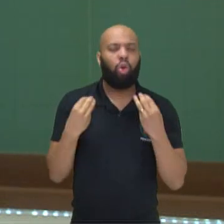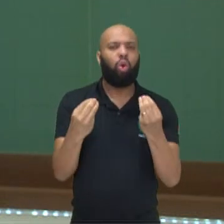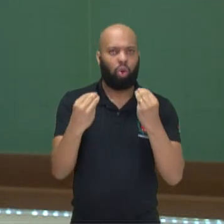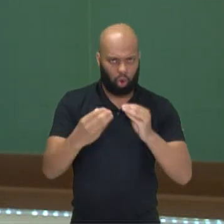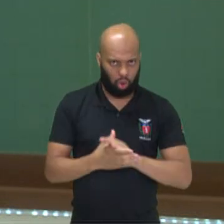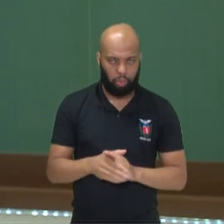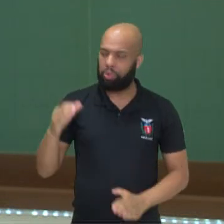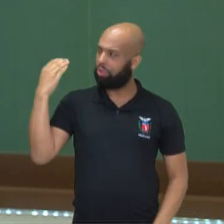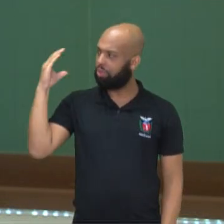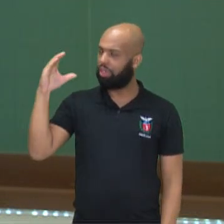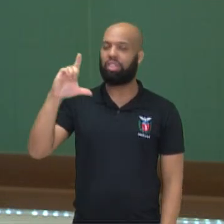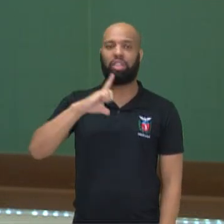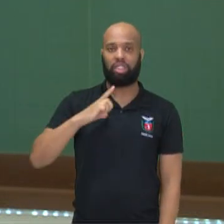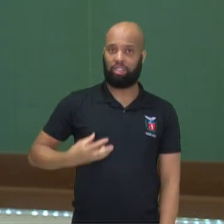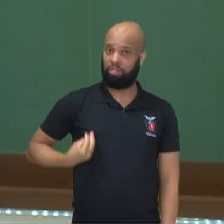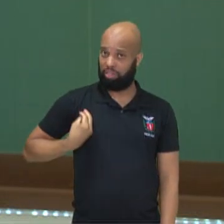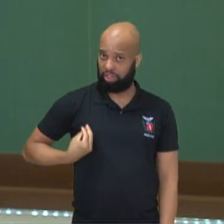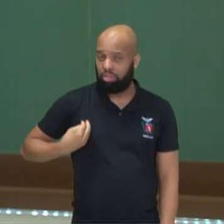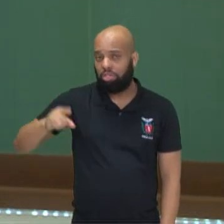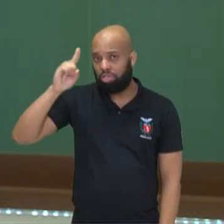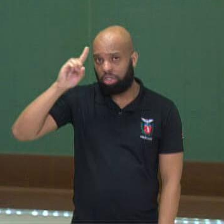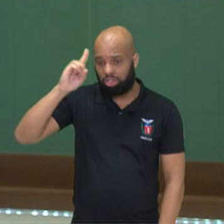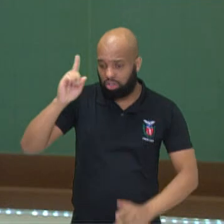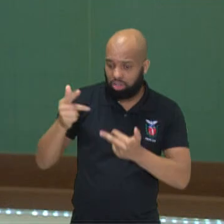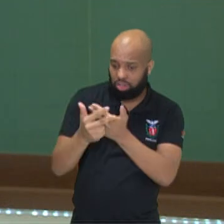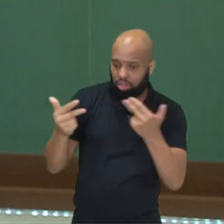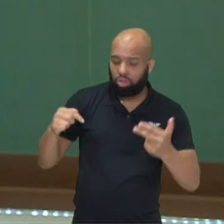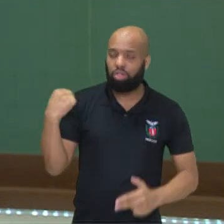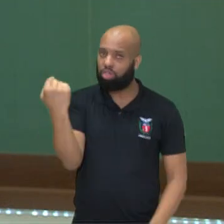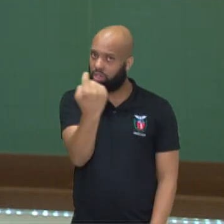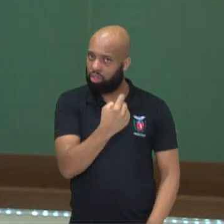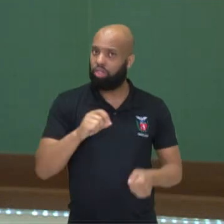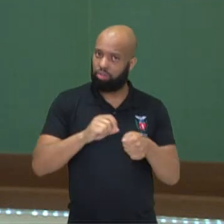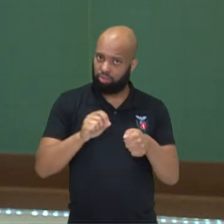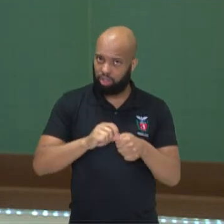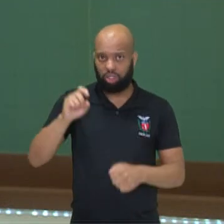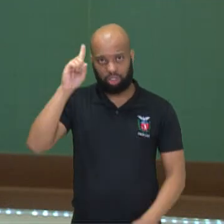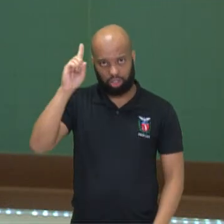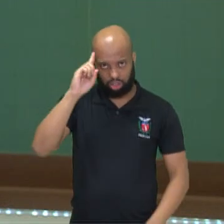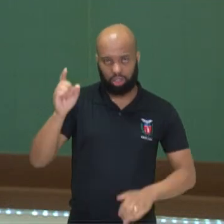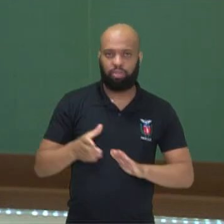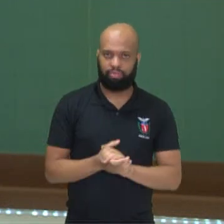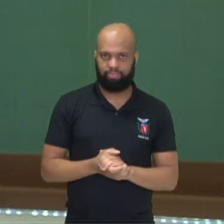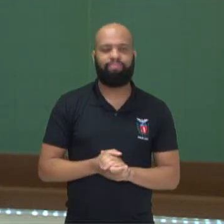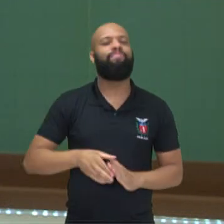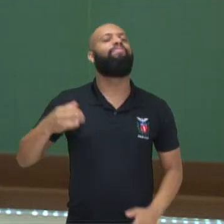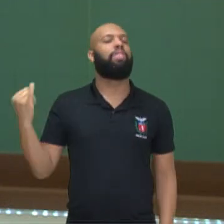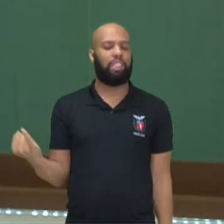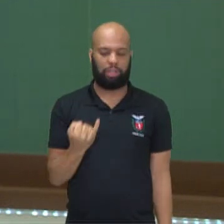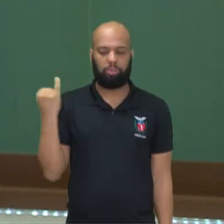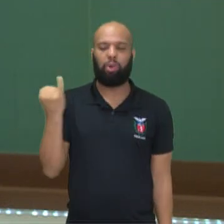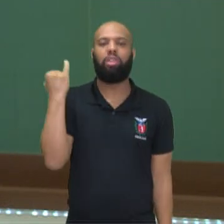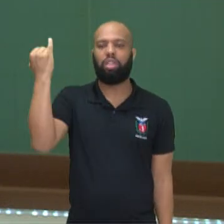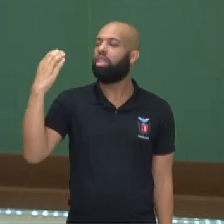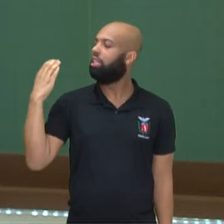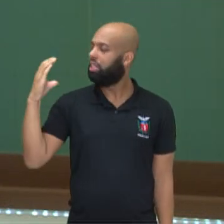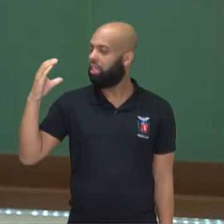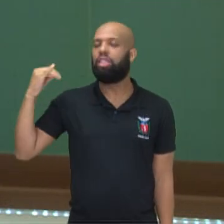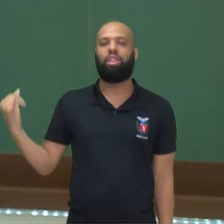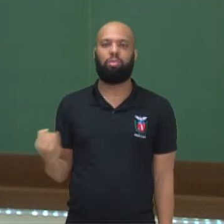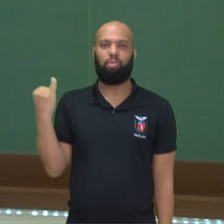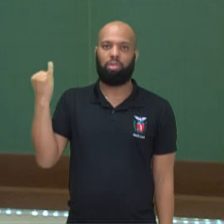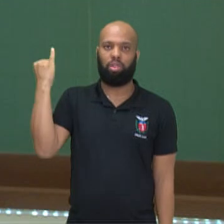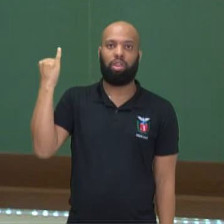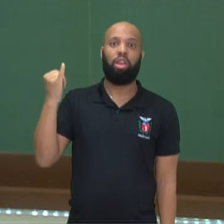presente no nosso cotidiano, nas coisas que a gente faz no nosso dia a dia. Ela é muito importante, né? Mas mesmo que a